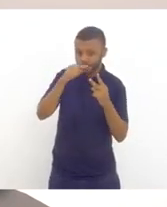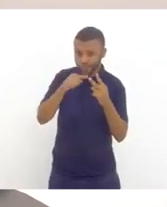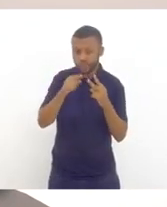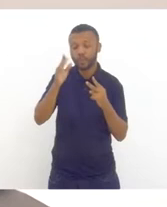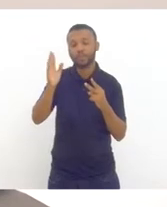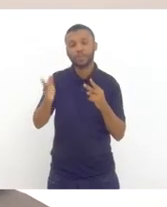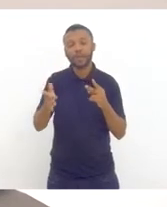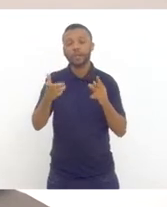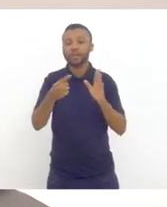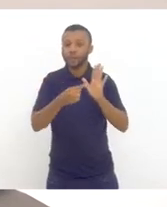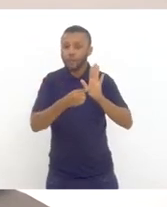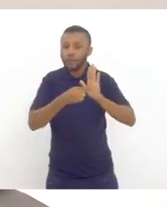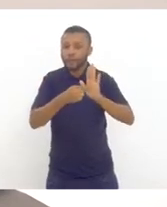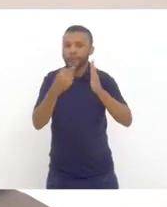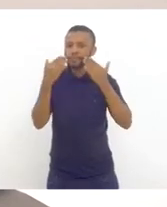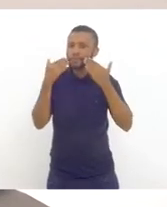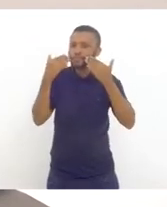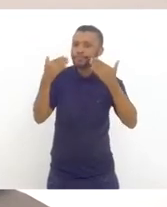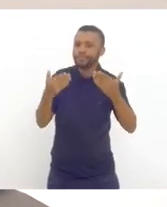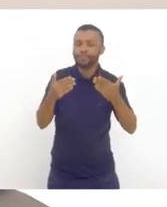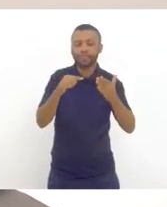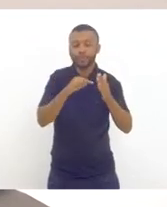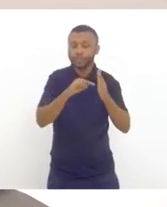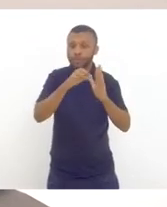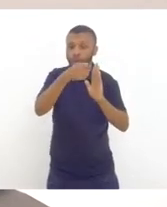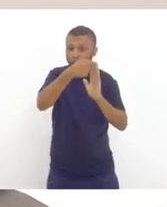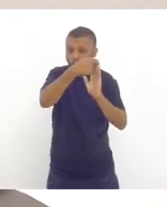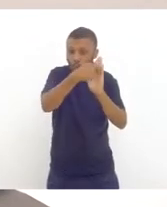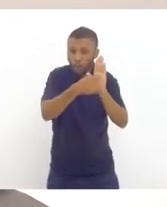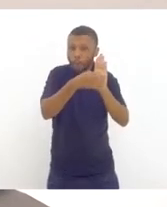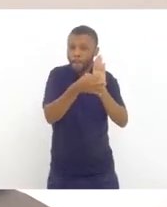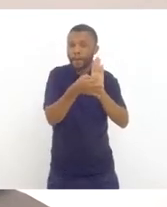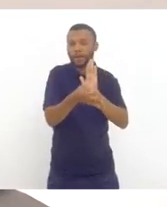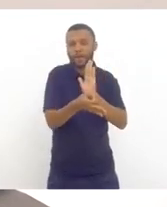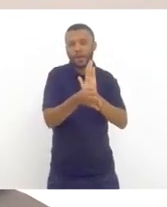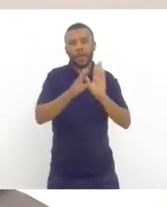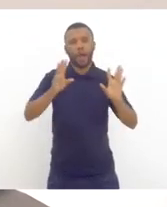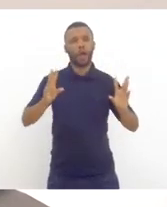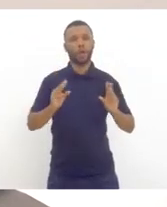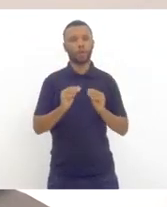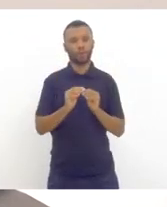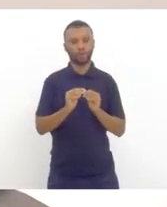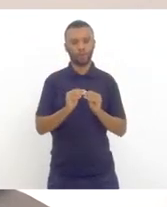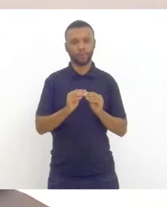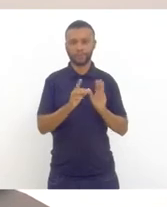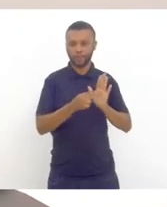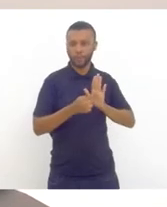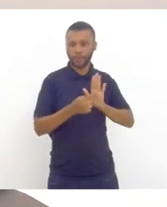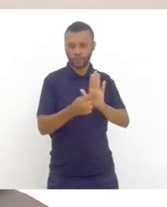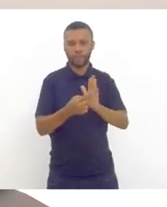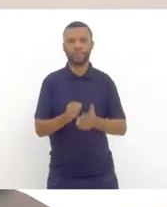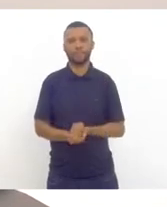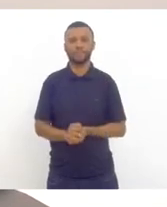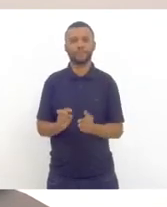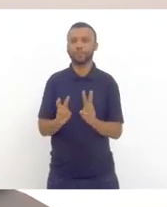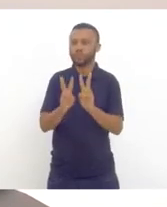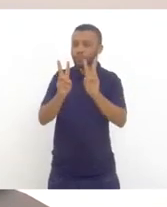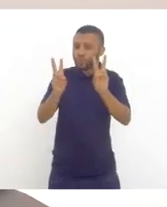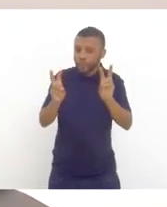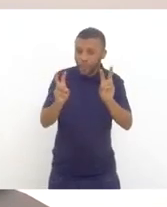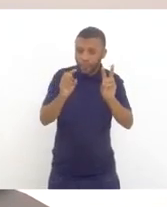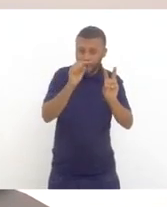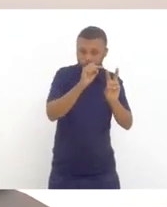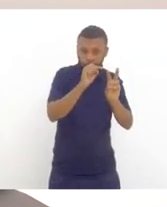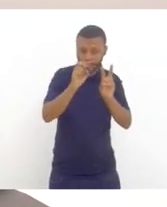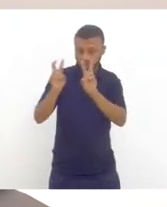umbricadas. E isto é a conclusão do parecer que foi dado. Um tema está ligado